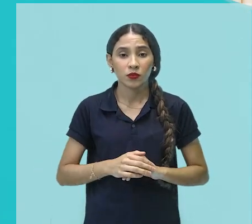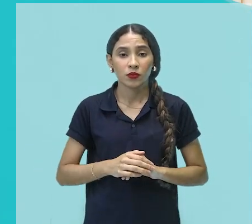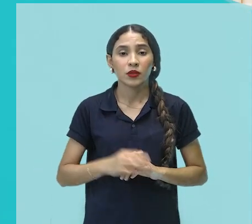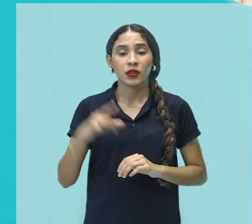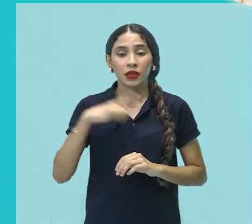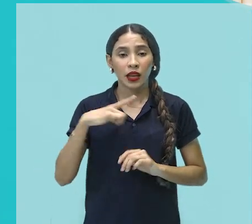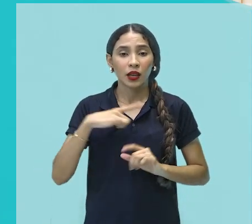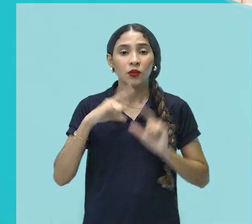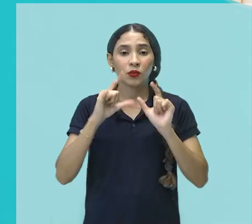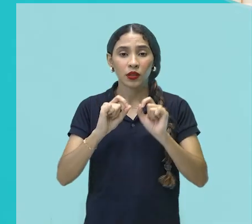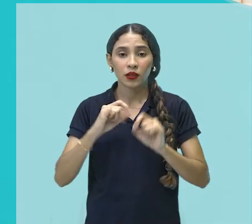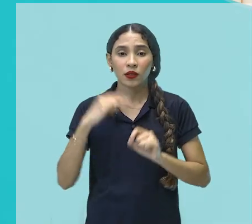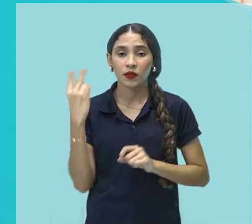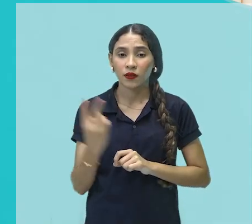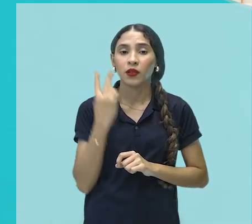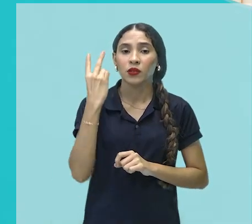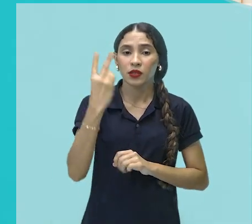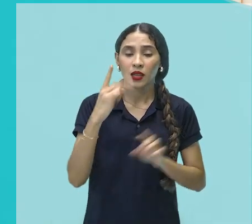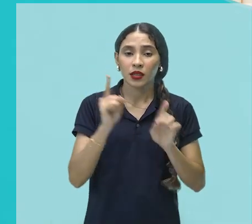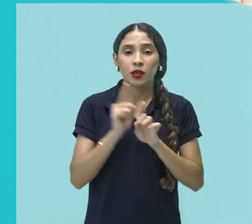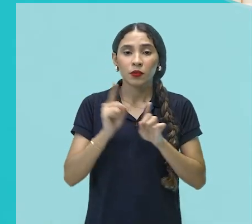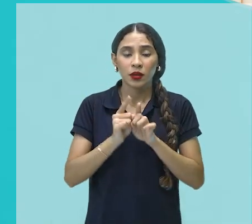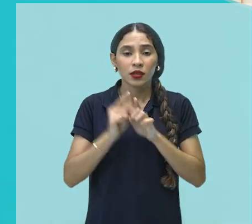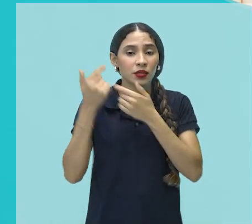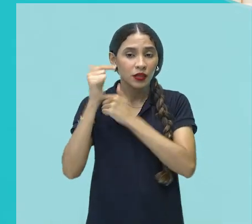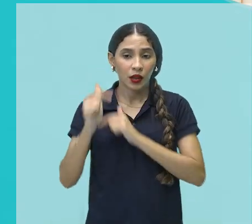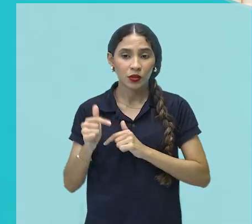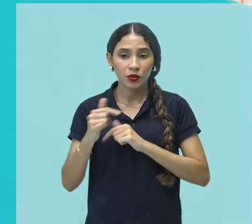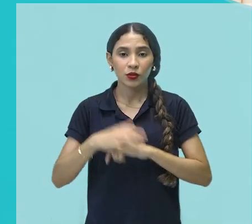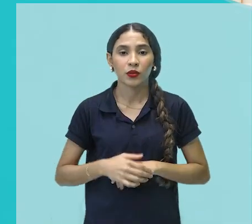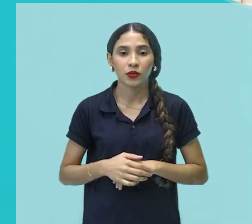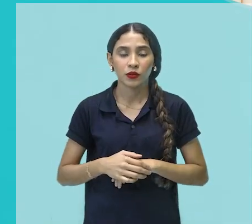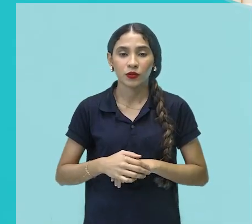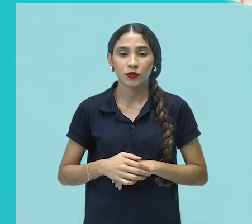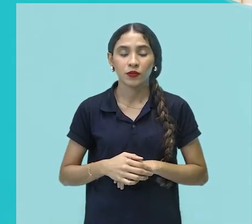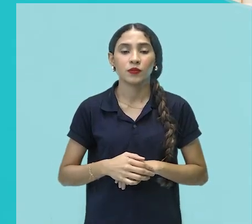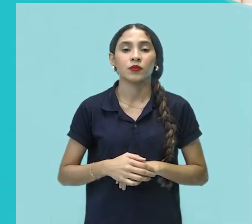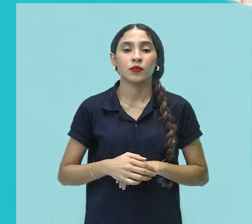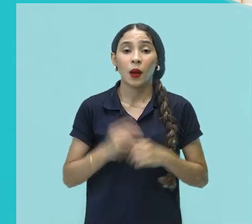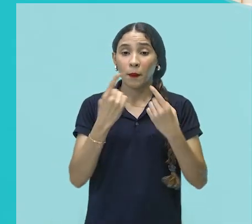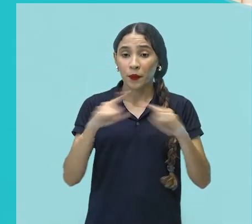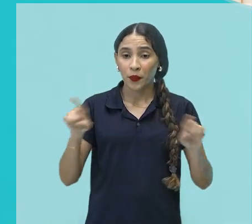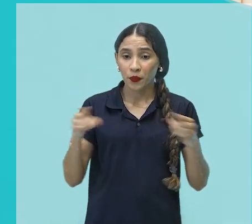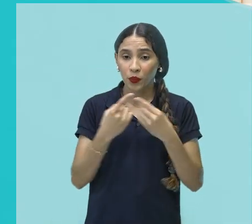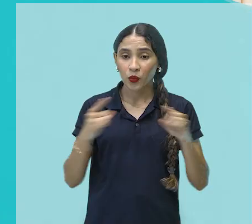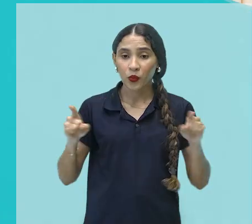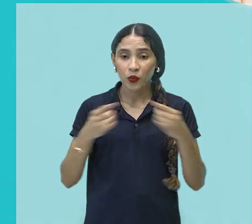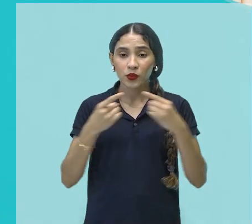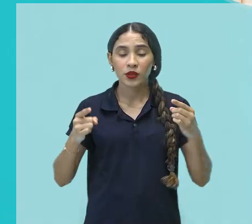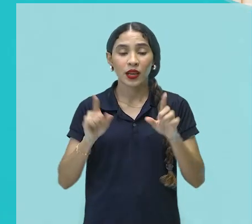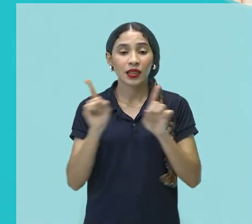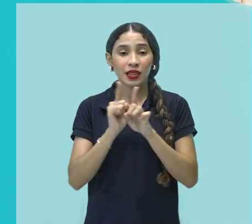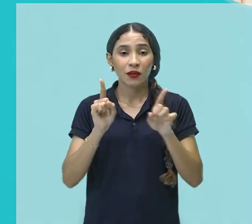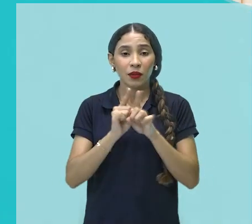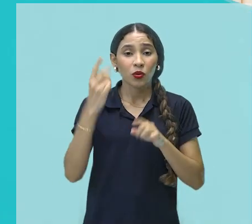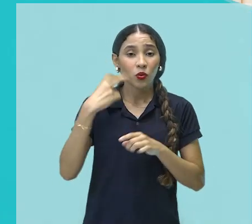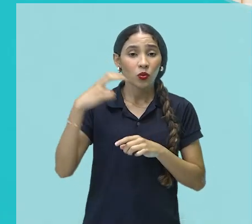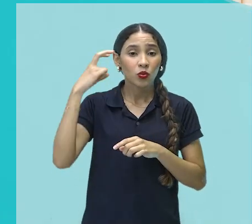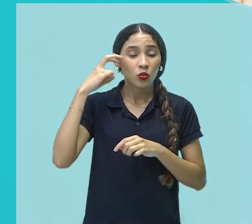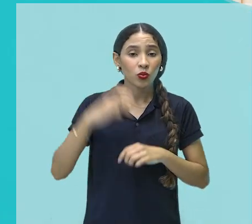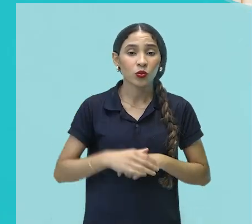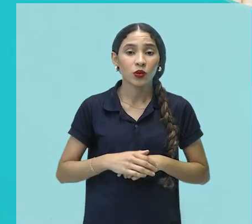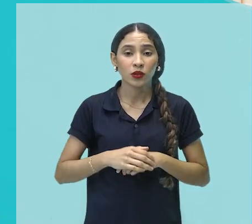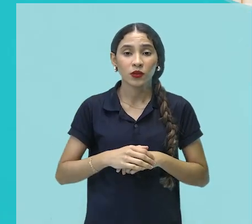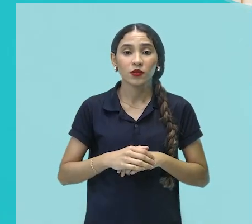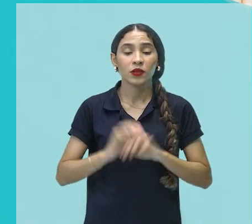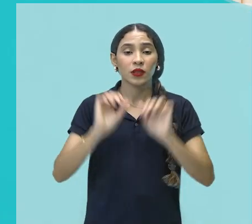originários, eles têm que valorizar suas tradições, a sua música, a sua